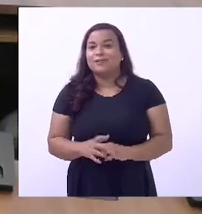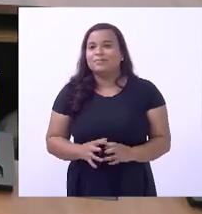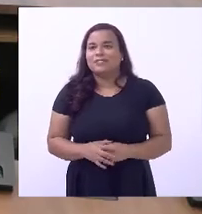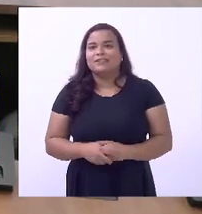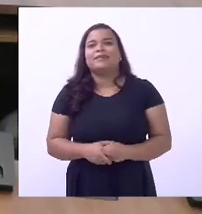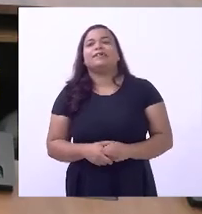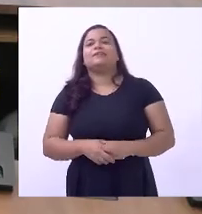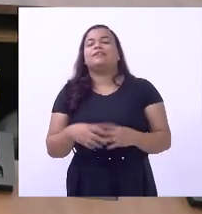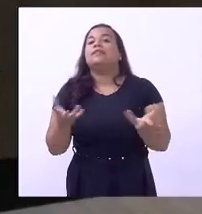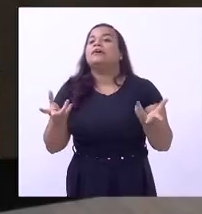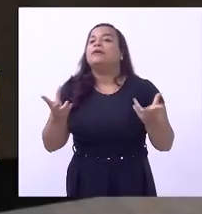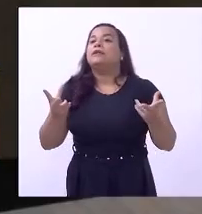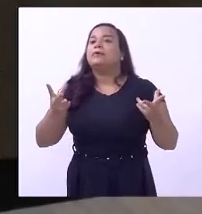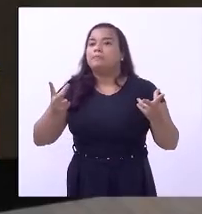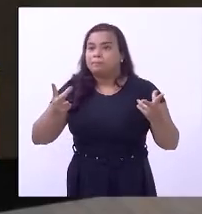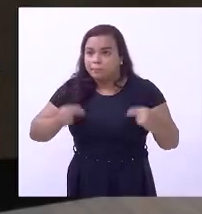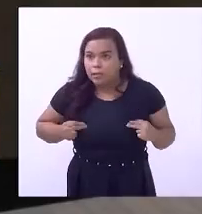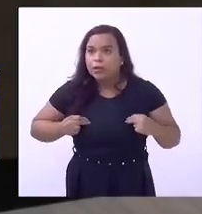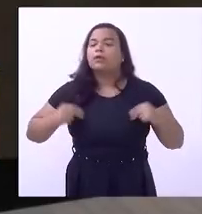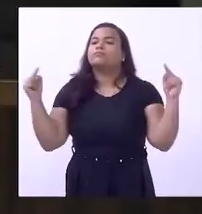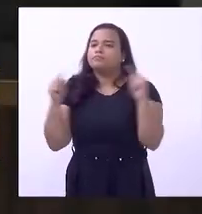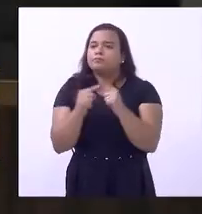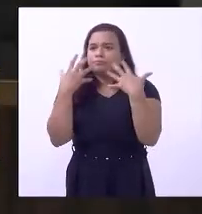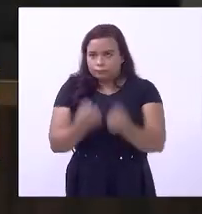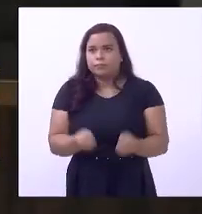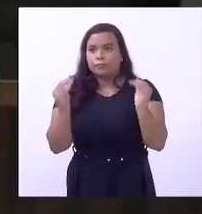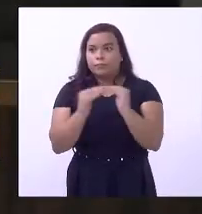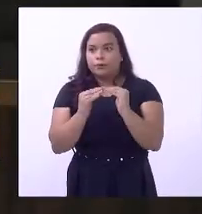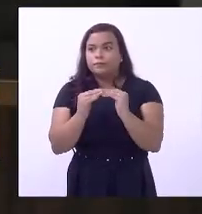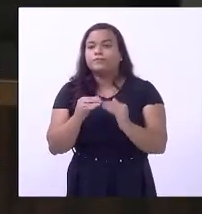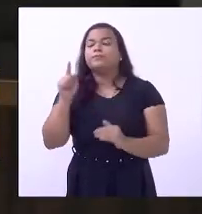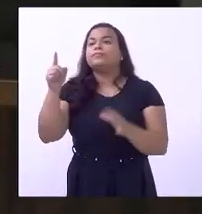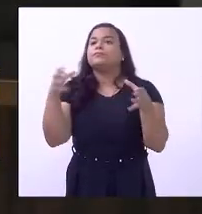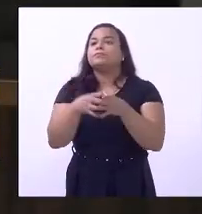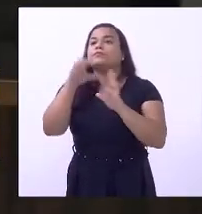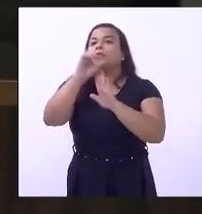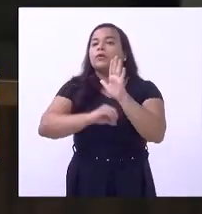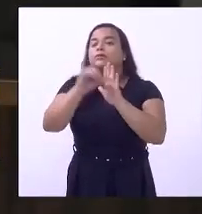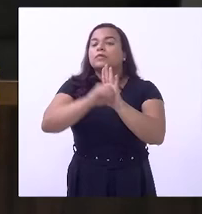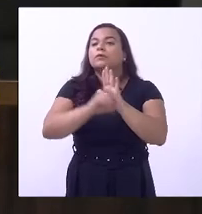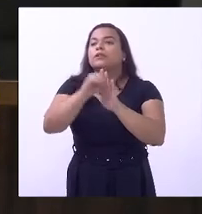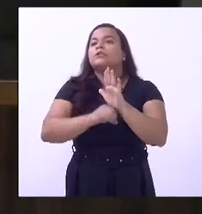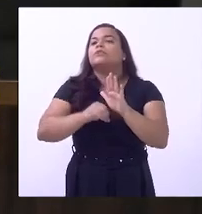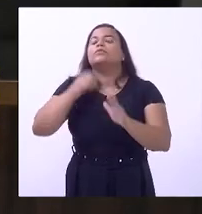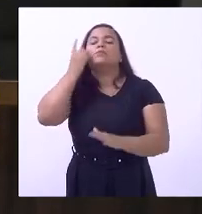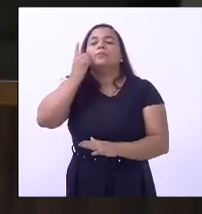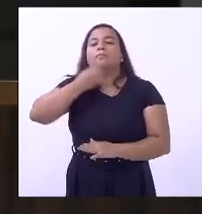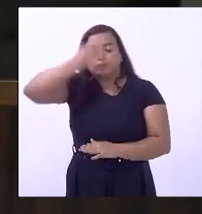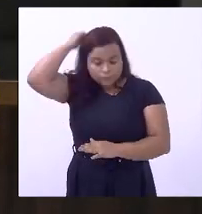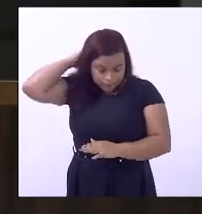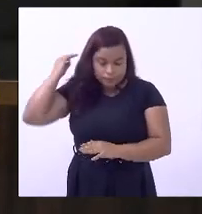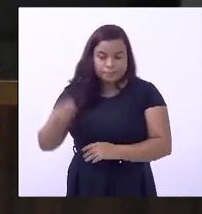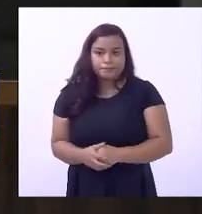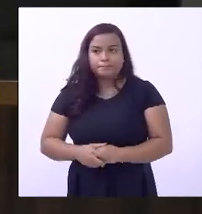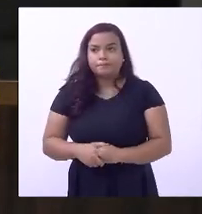No mérito, parecer é favorável. Pela Comissão de Orçamento, deputado Márcio Pacheco.